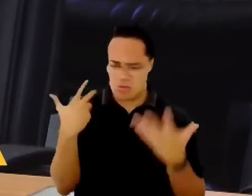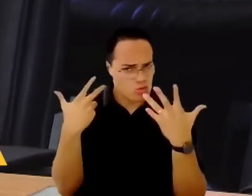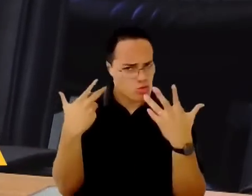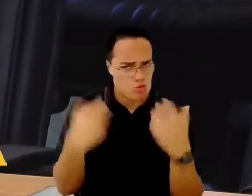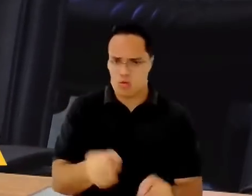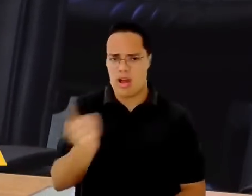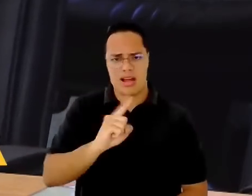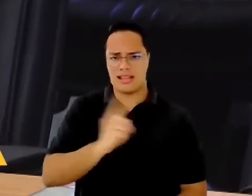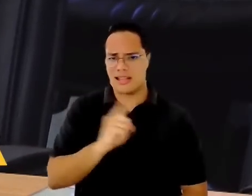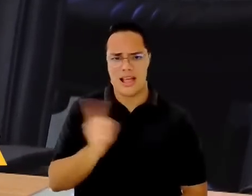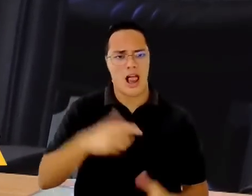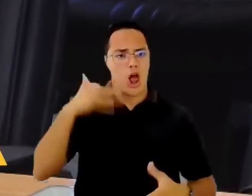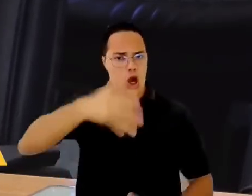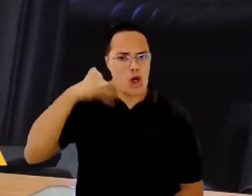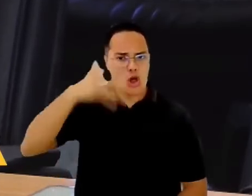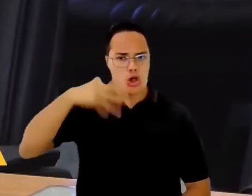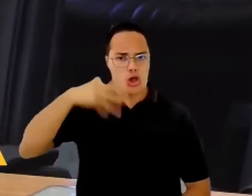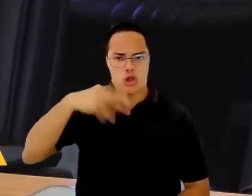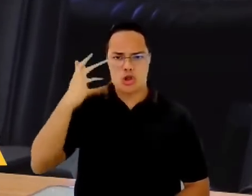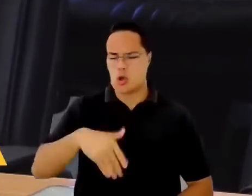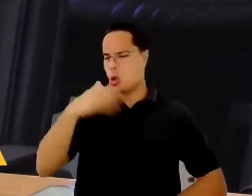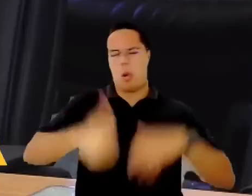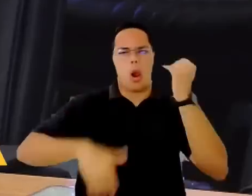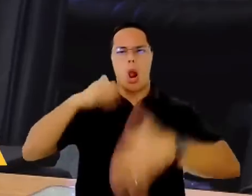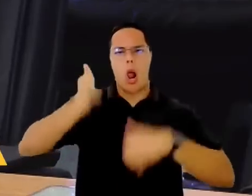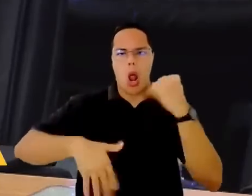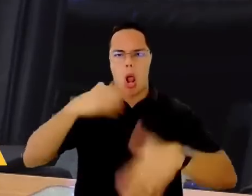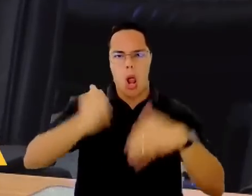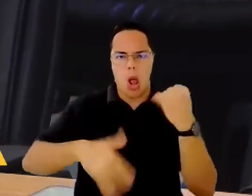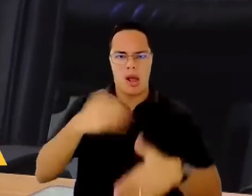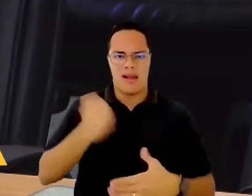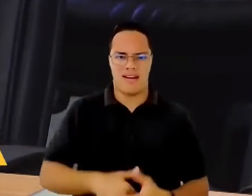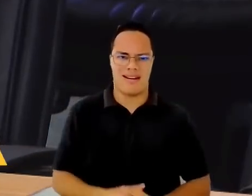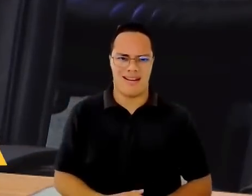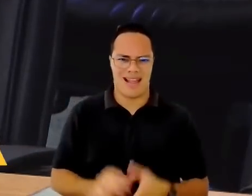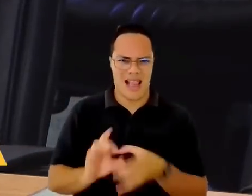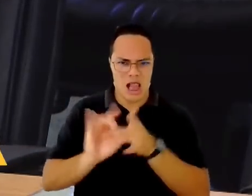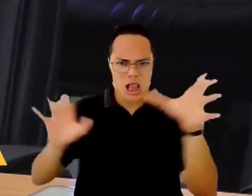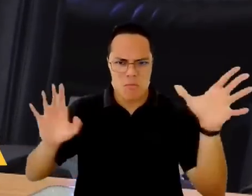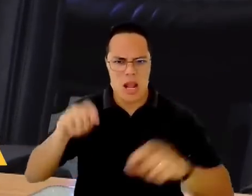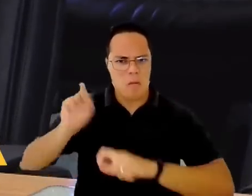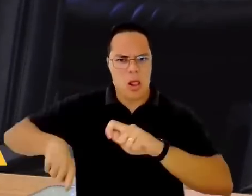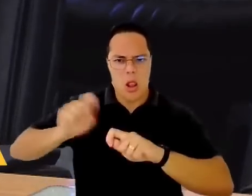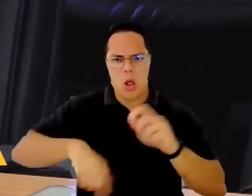aqui relativizando a exploração sexual e a pedofilia